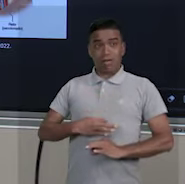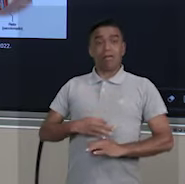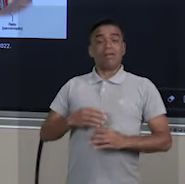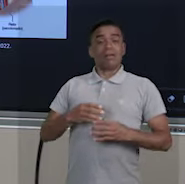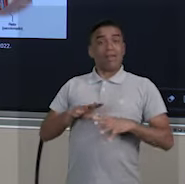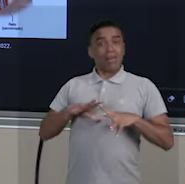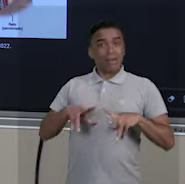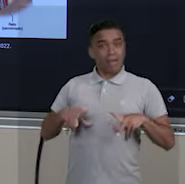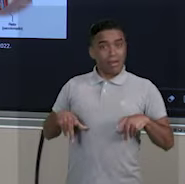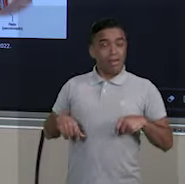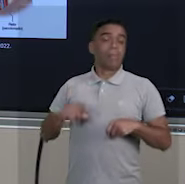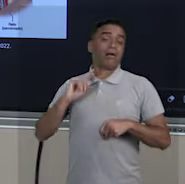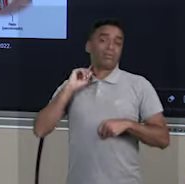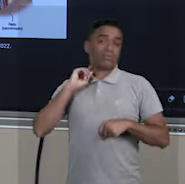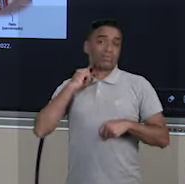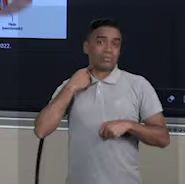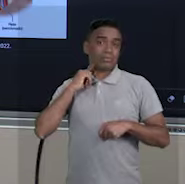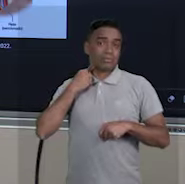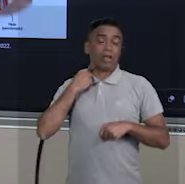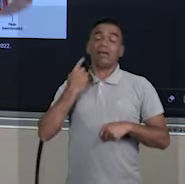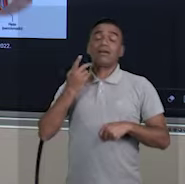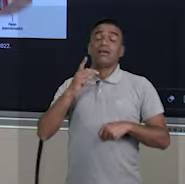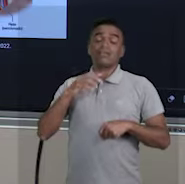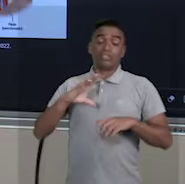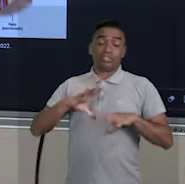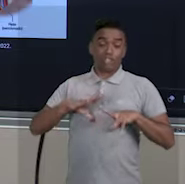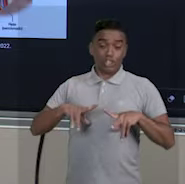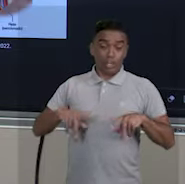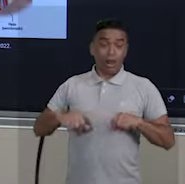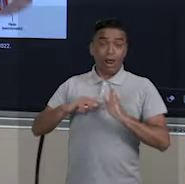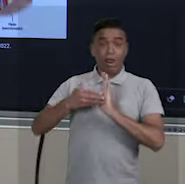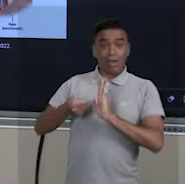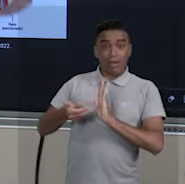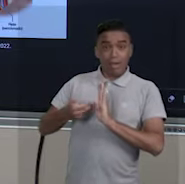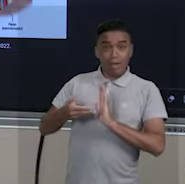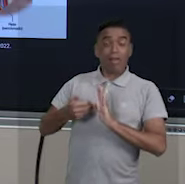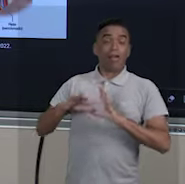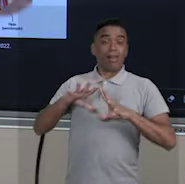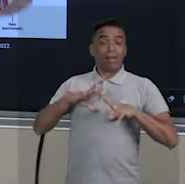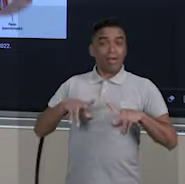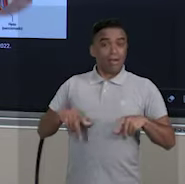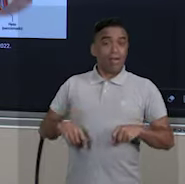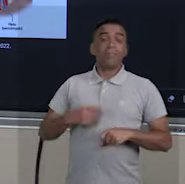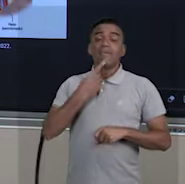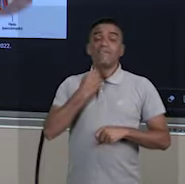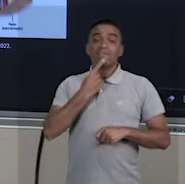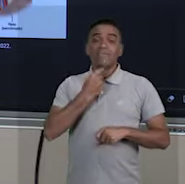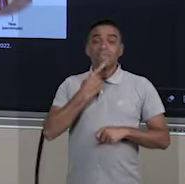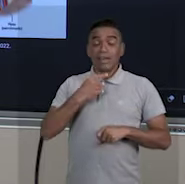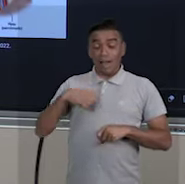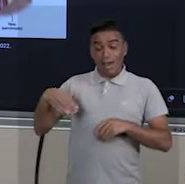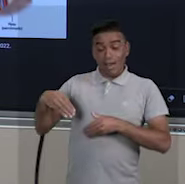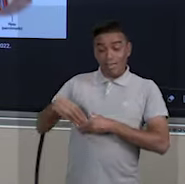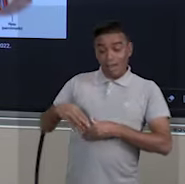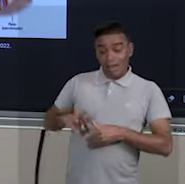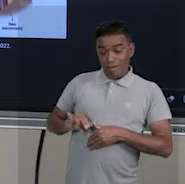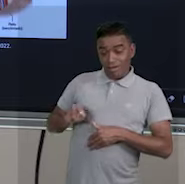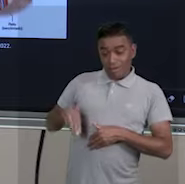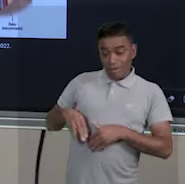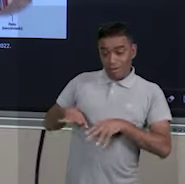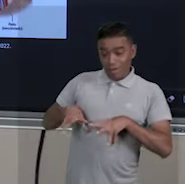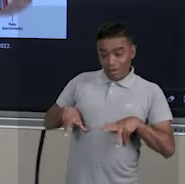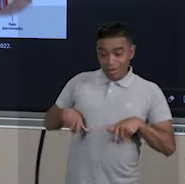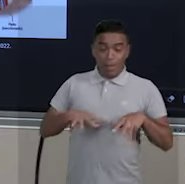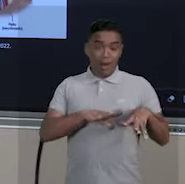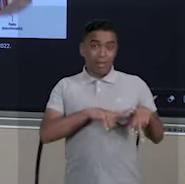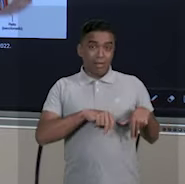filtra nos rins e volta, né, a circular. E nesse processo, quando o